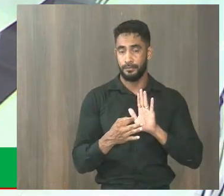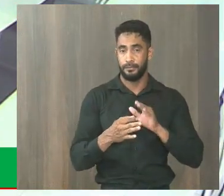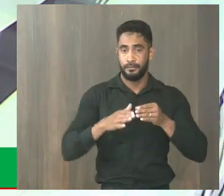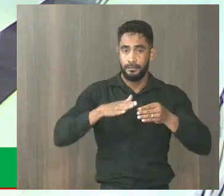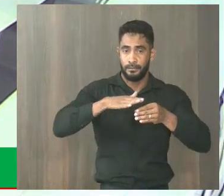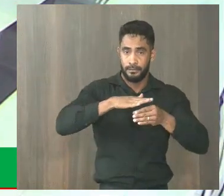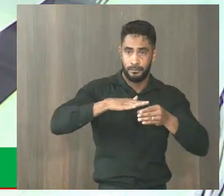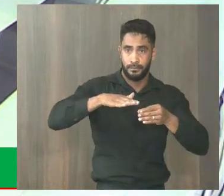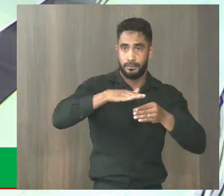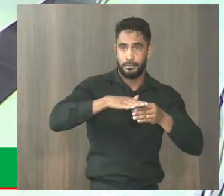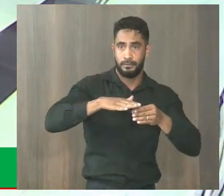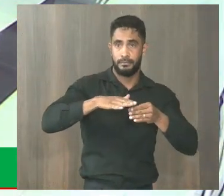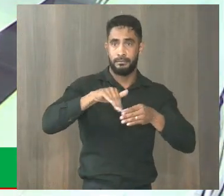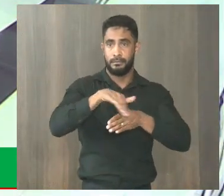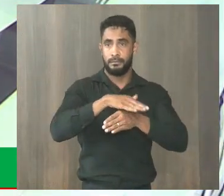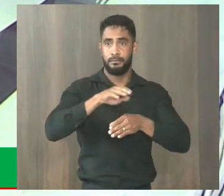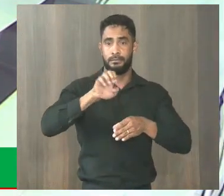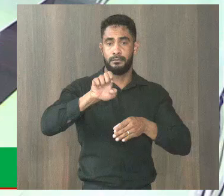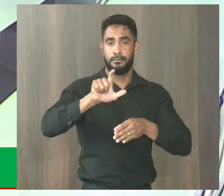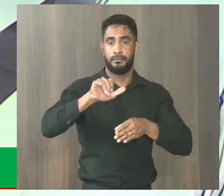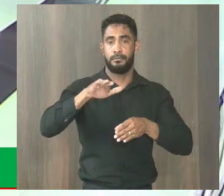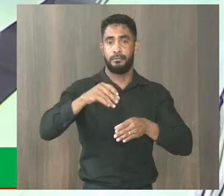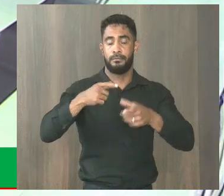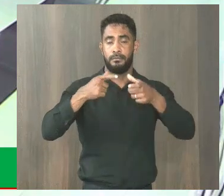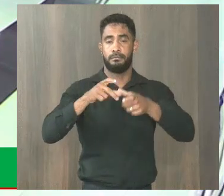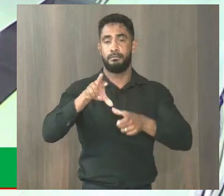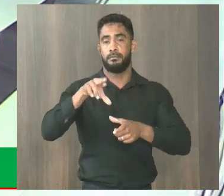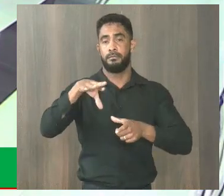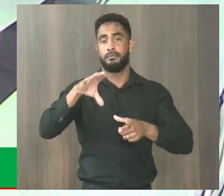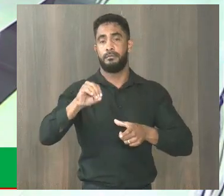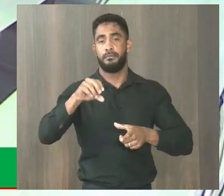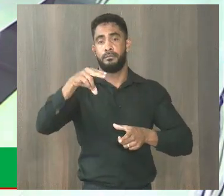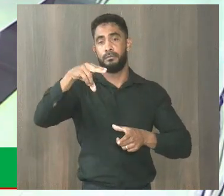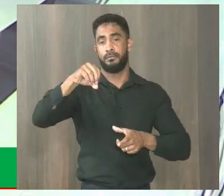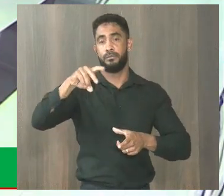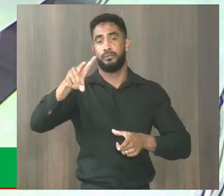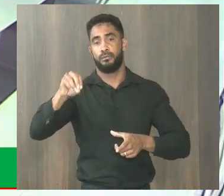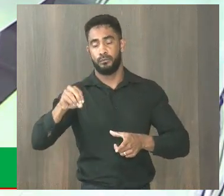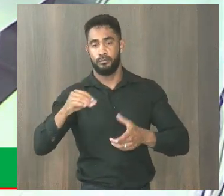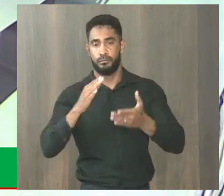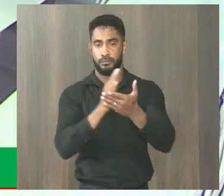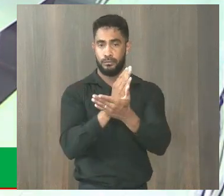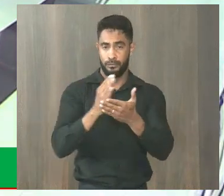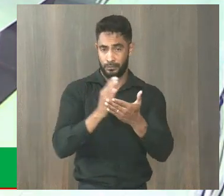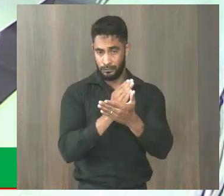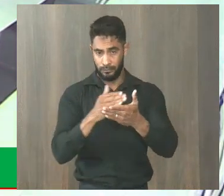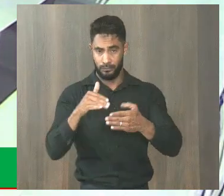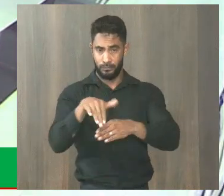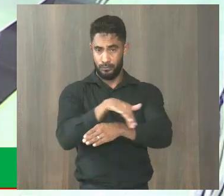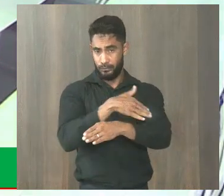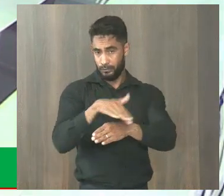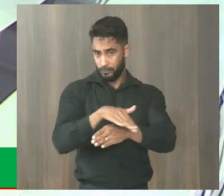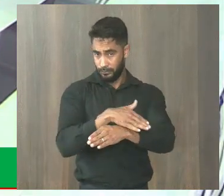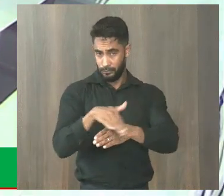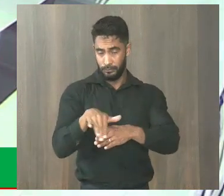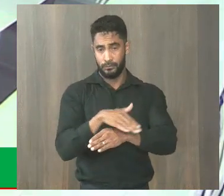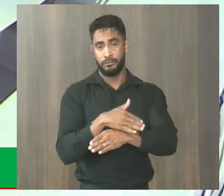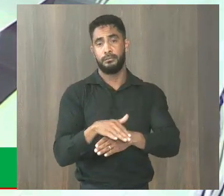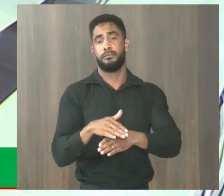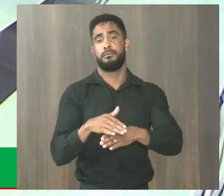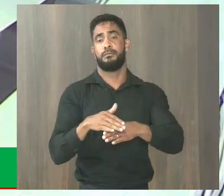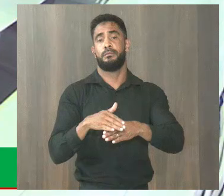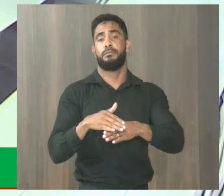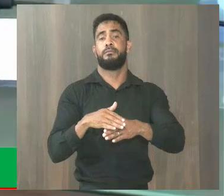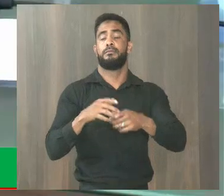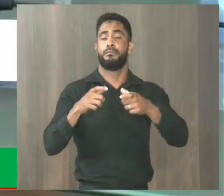na rua Hermes de Paula, no bairro Rio Novo, Gedon Ferreira, né, também no bairro Rio Novo, e na rua Campinas